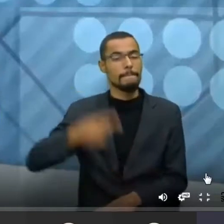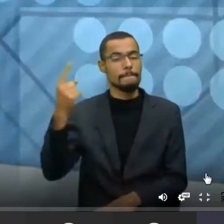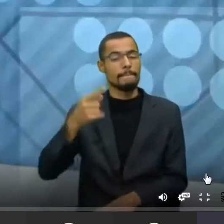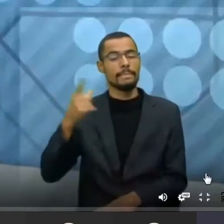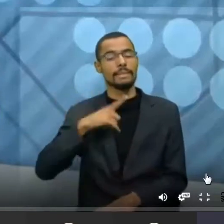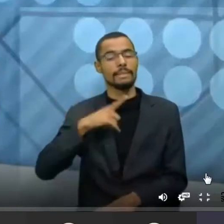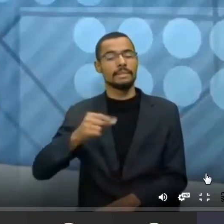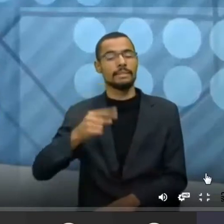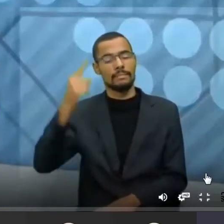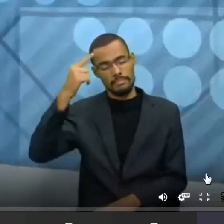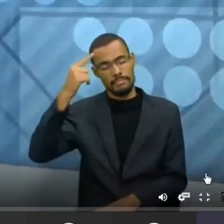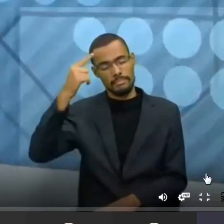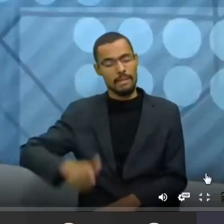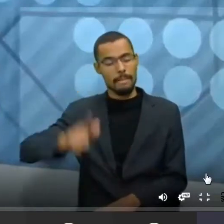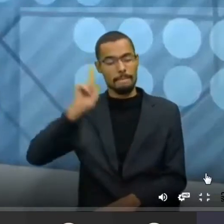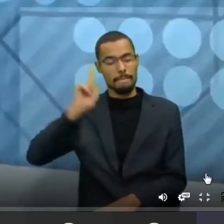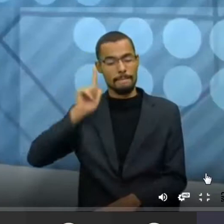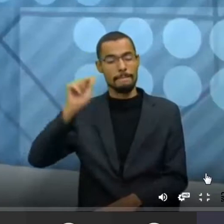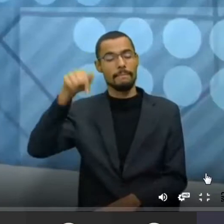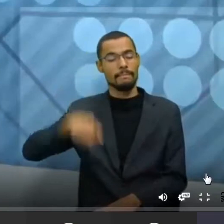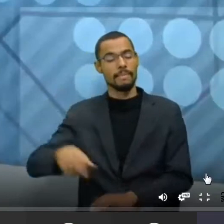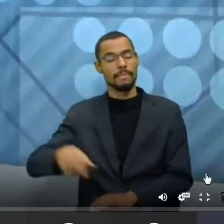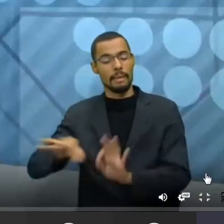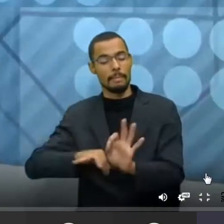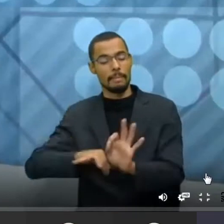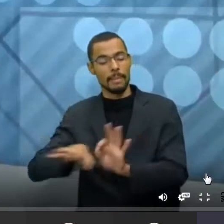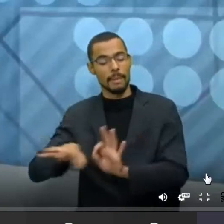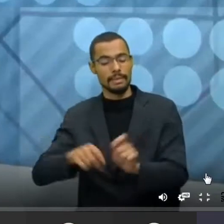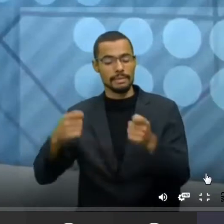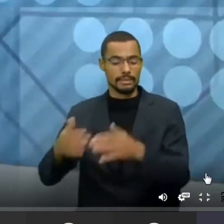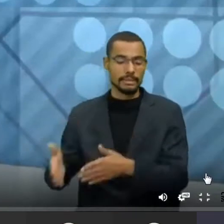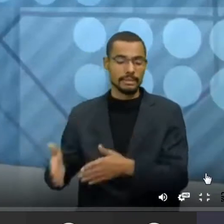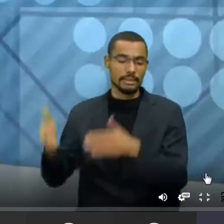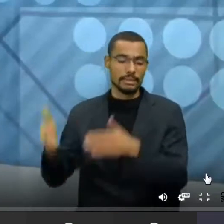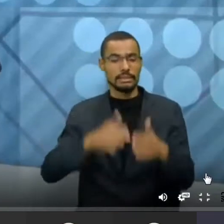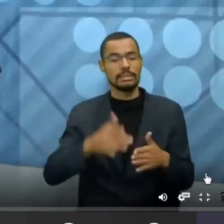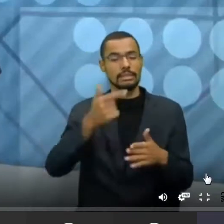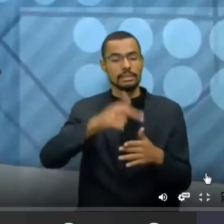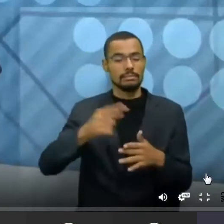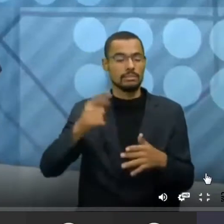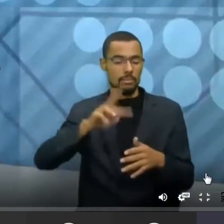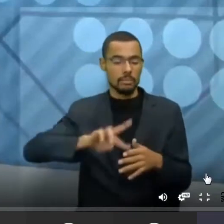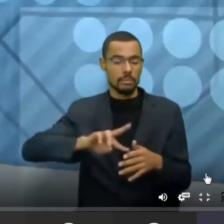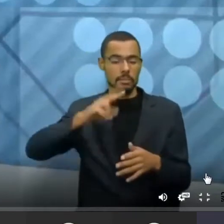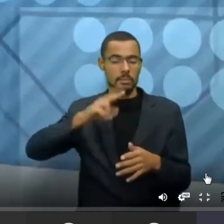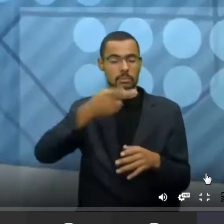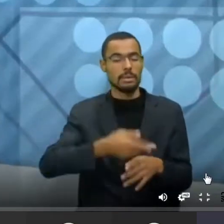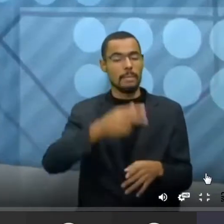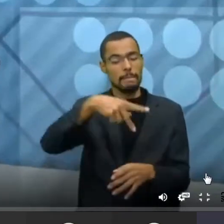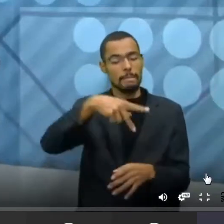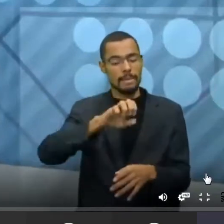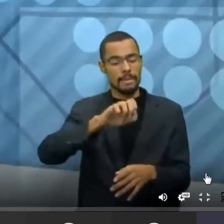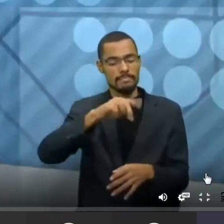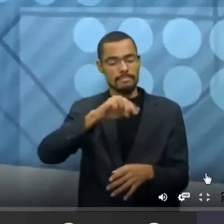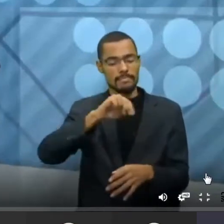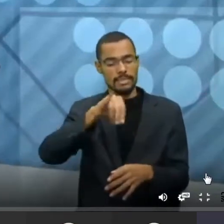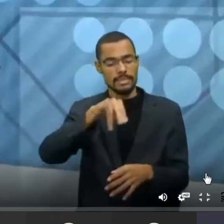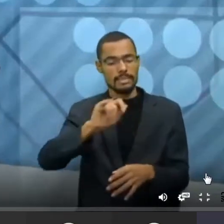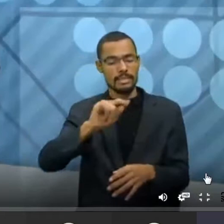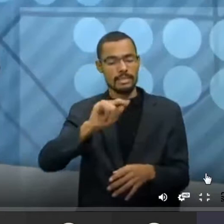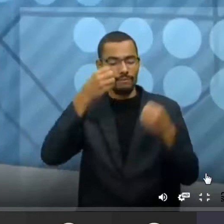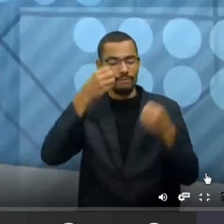uma pré-enzima, que é um pepsinogênio, que depois ele é convertido, então, na pepsina, mas nós vamos falar mais